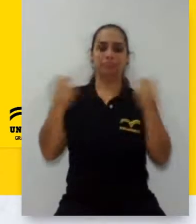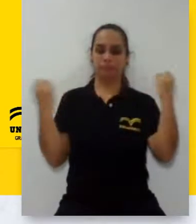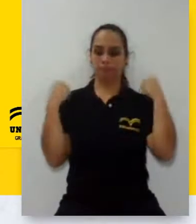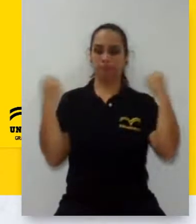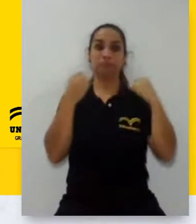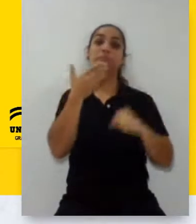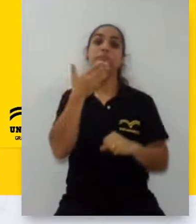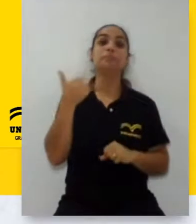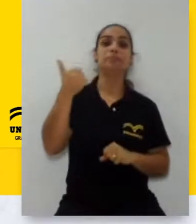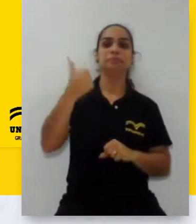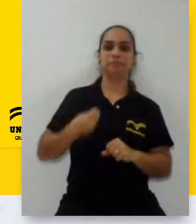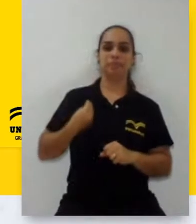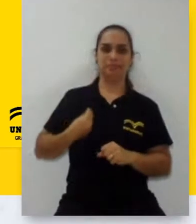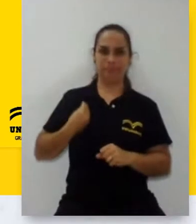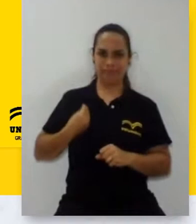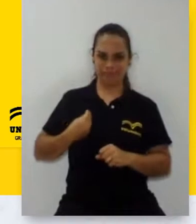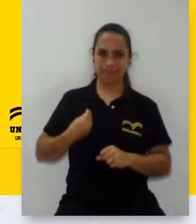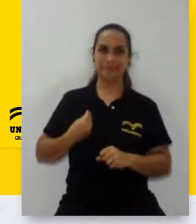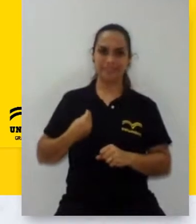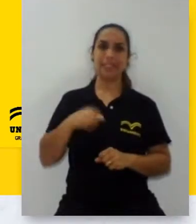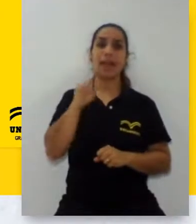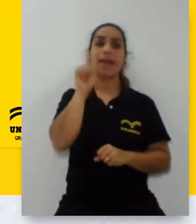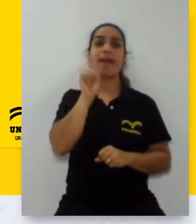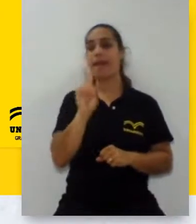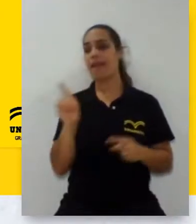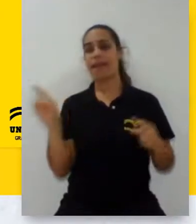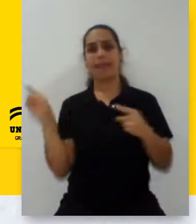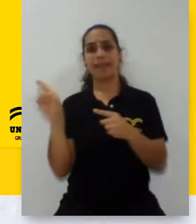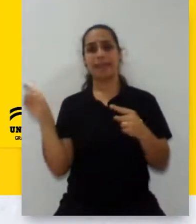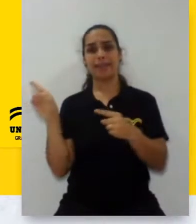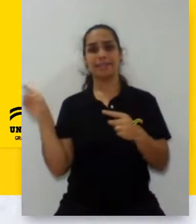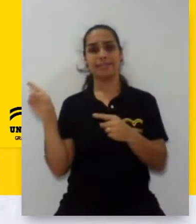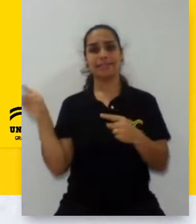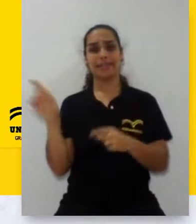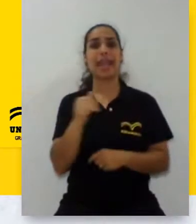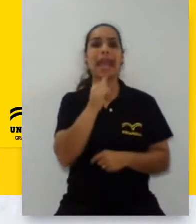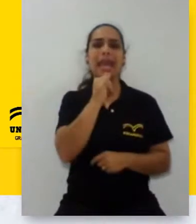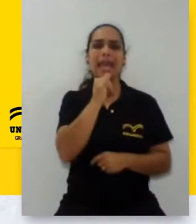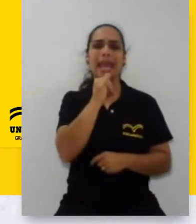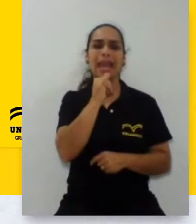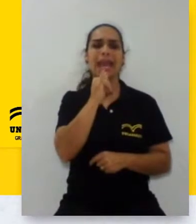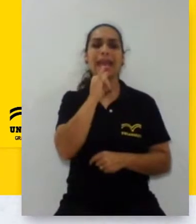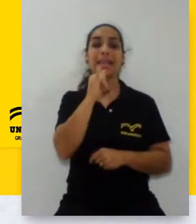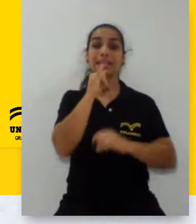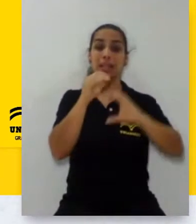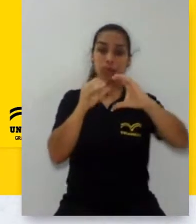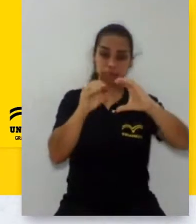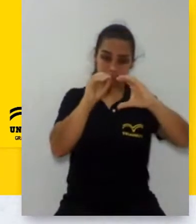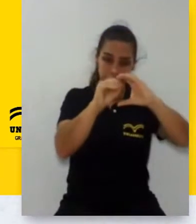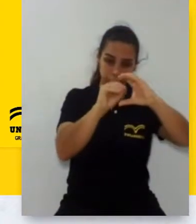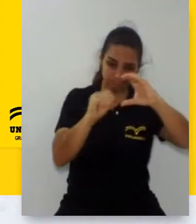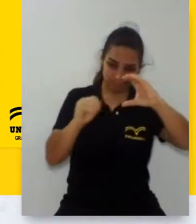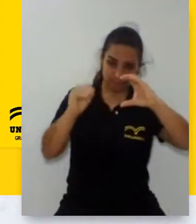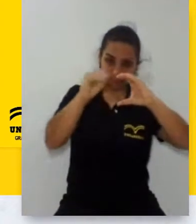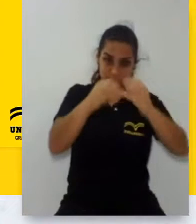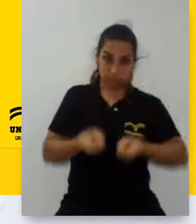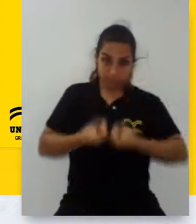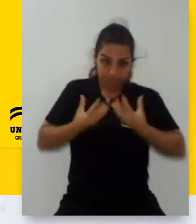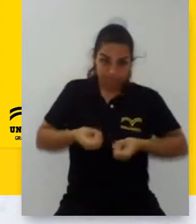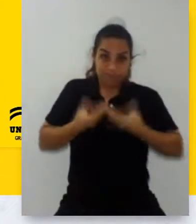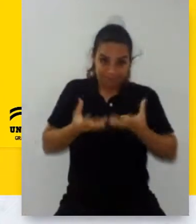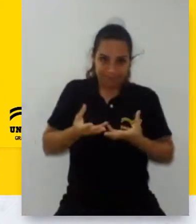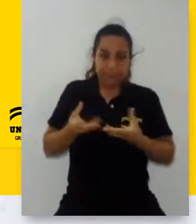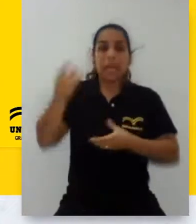pequenas mitocôndrias lá dentro do músculo, né? Então, as mitocôndrias, então, em todos os tecidos do nosso corpo, eu trouxe aqui uma imagem do